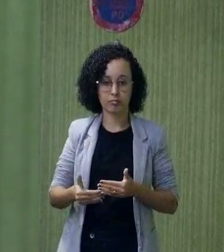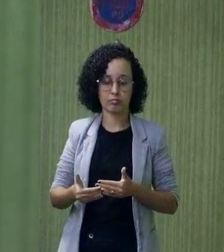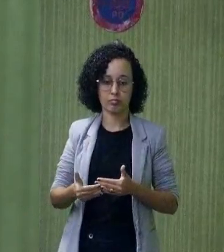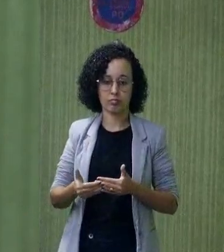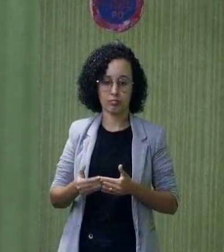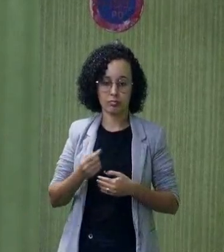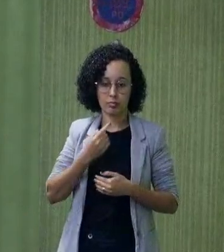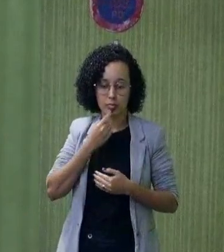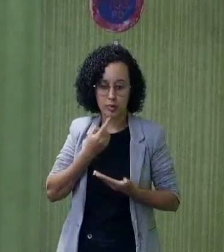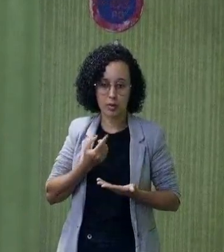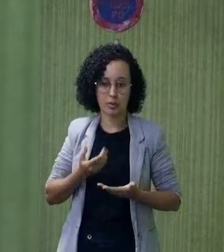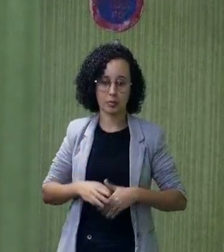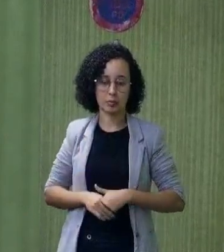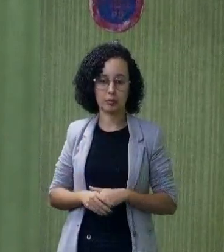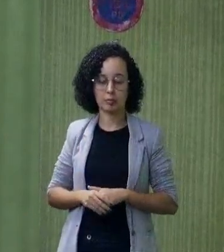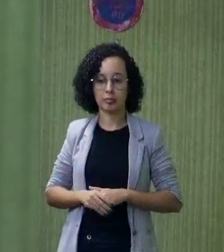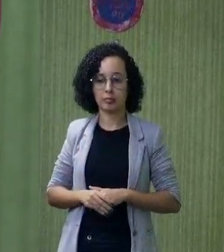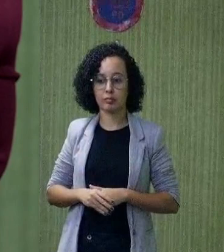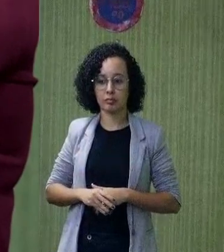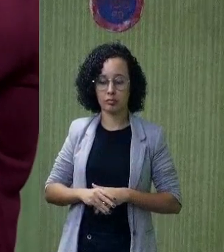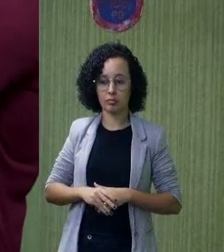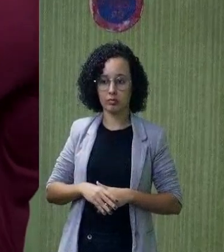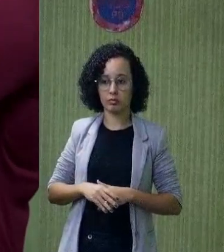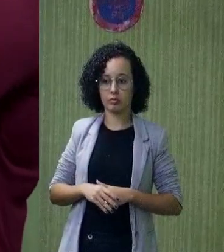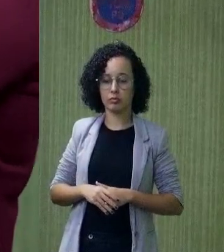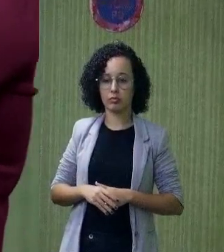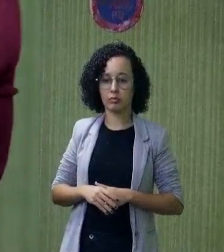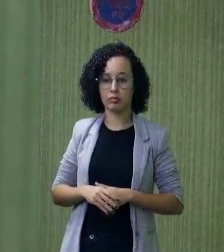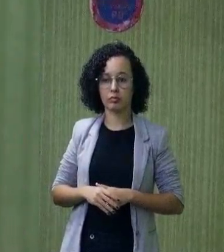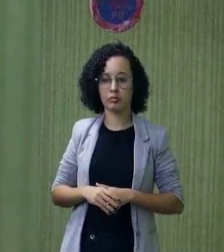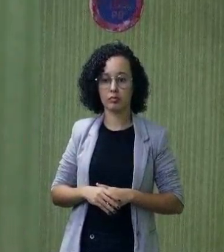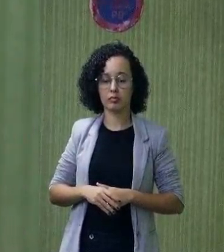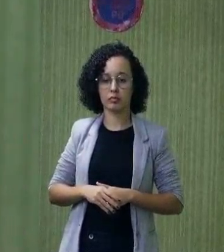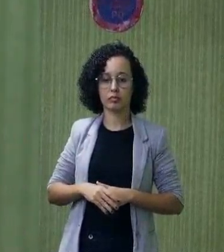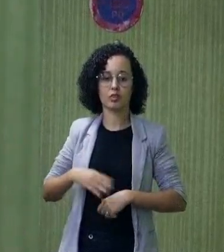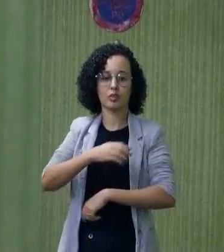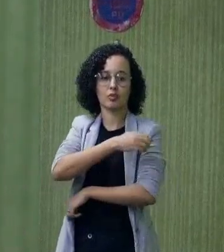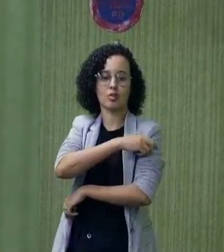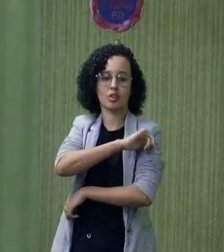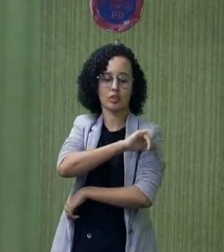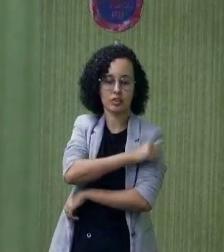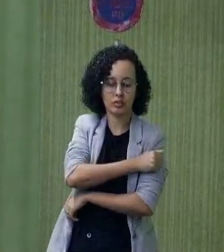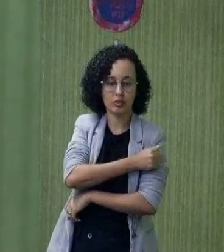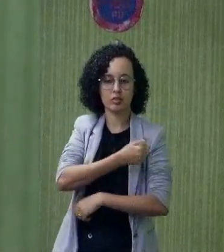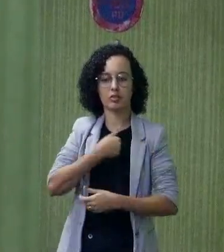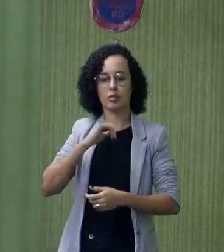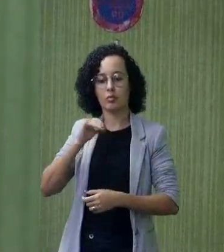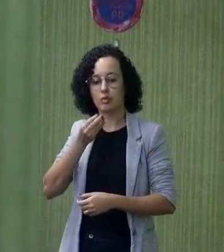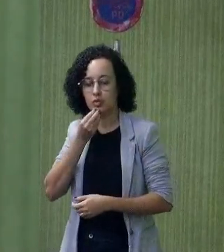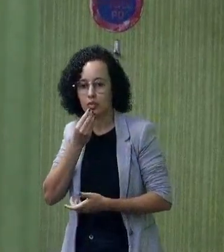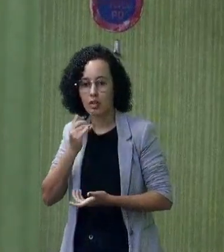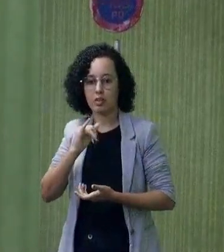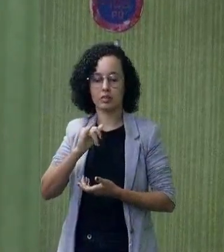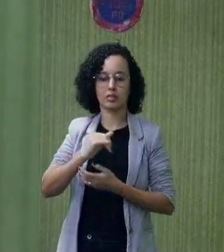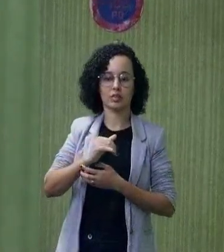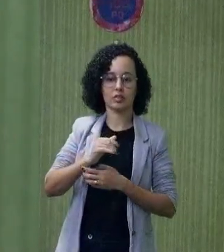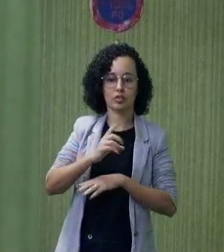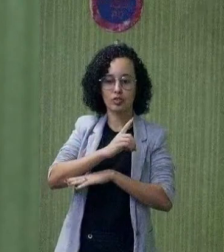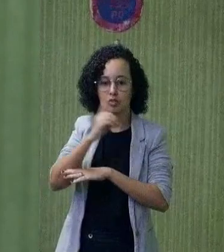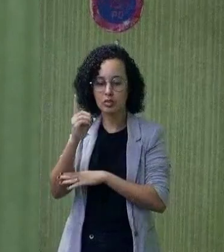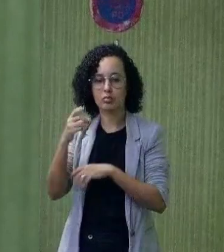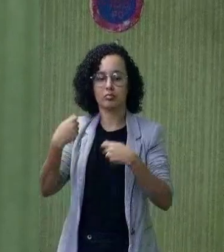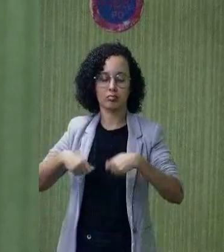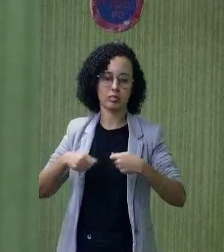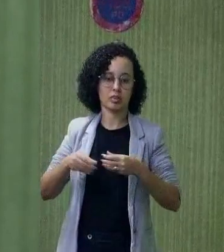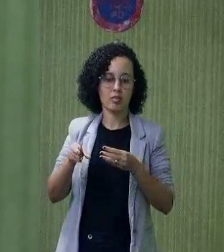mesma questão que a delisa fala né dos jovens de lado EJA né as oportunidades as datas né elas precisam